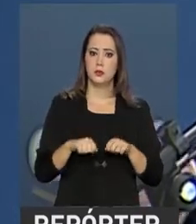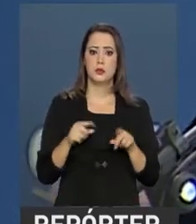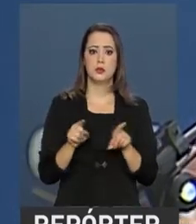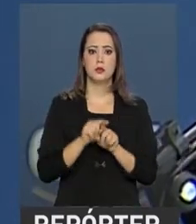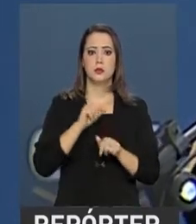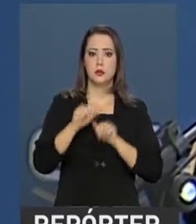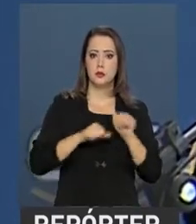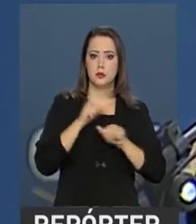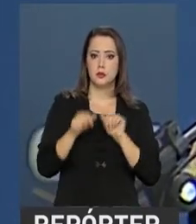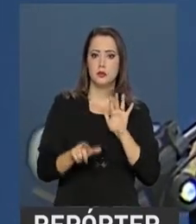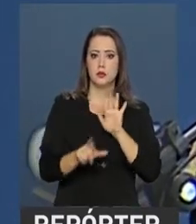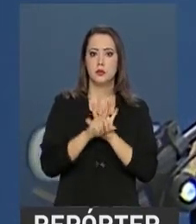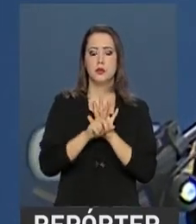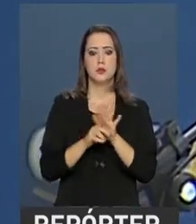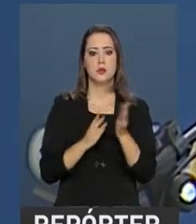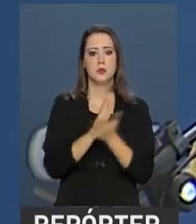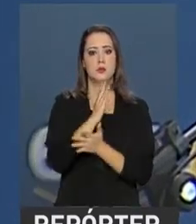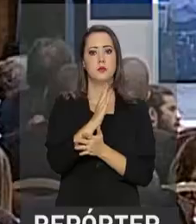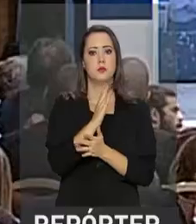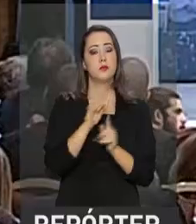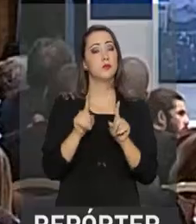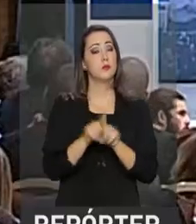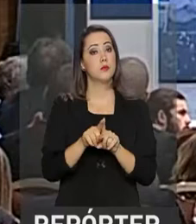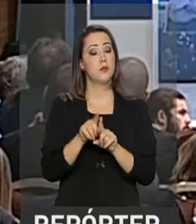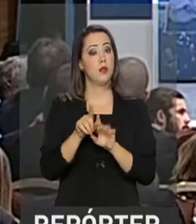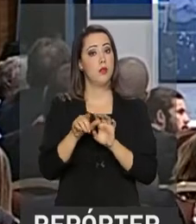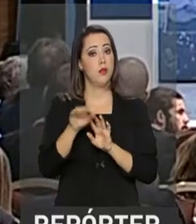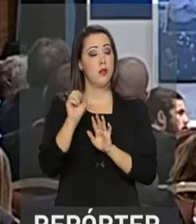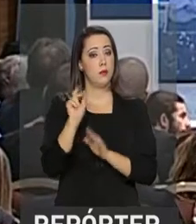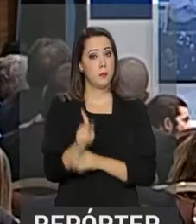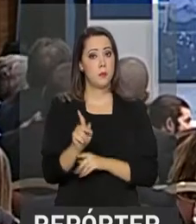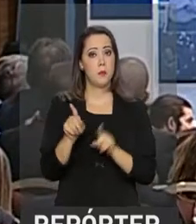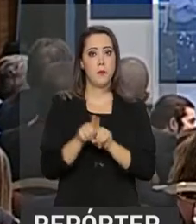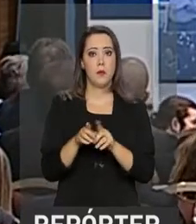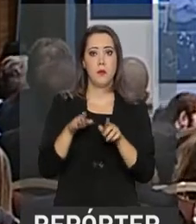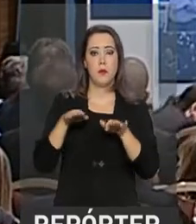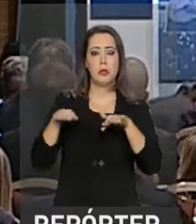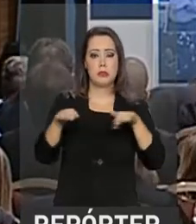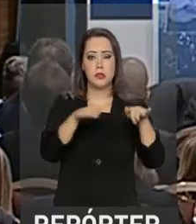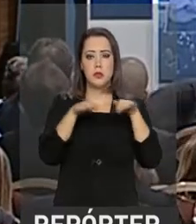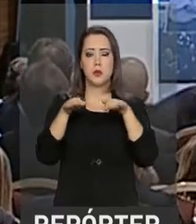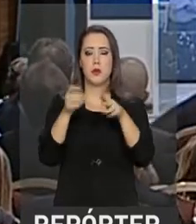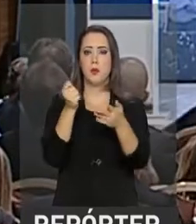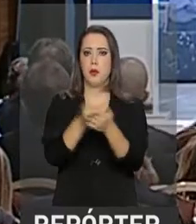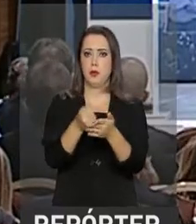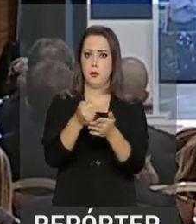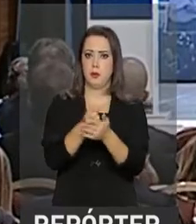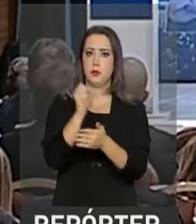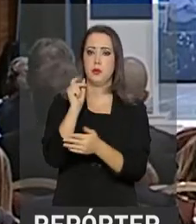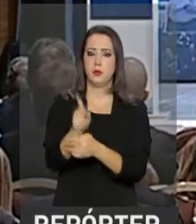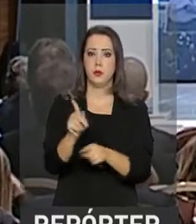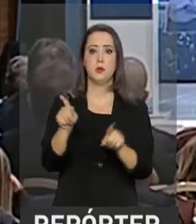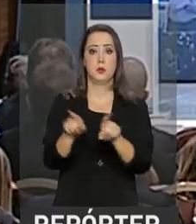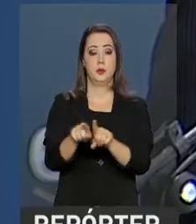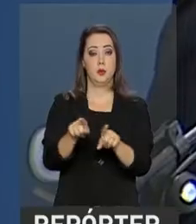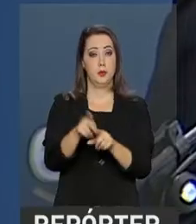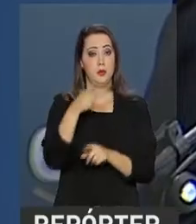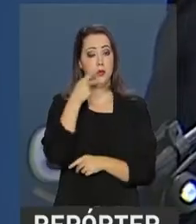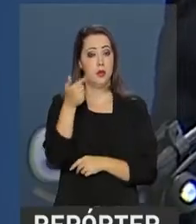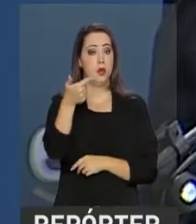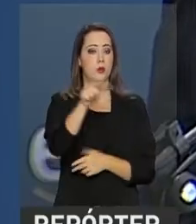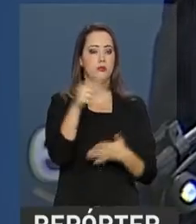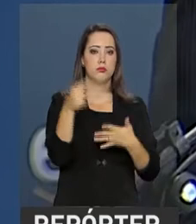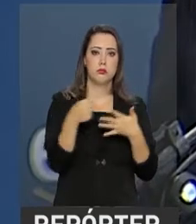de fazer a reforma da Previdência Social para equilibrar o sistema de pagamento de aposentadorias. Também destacou